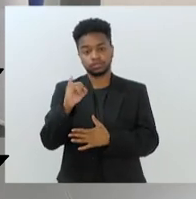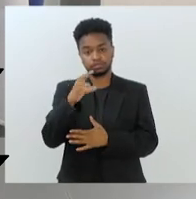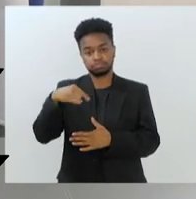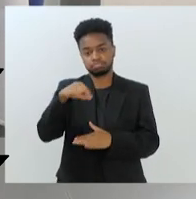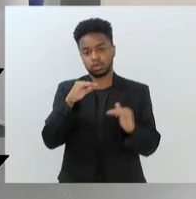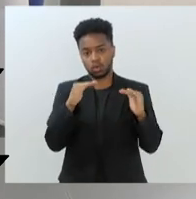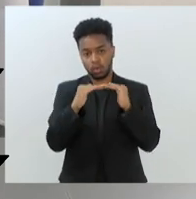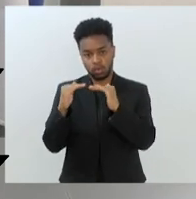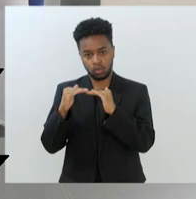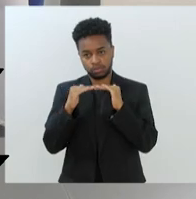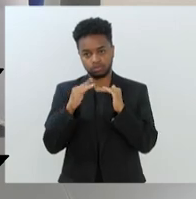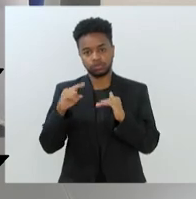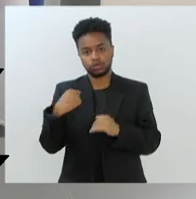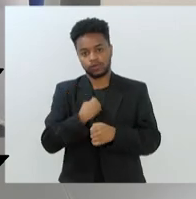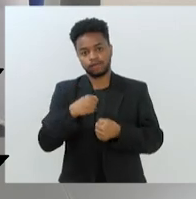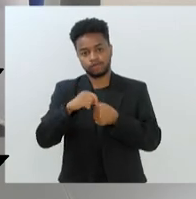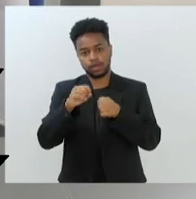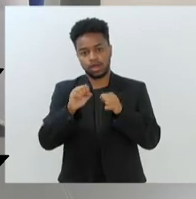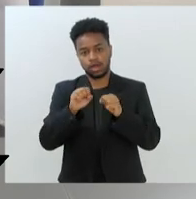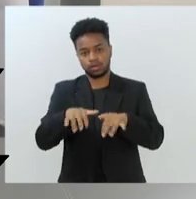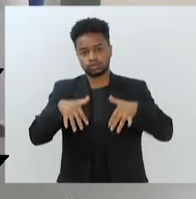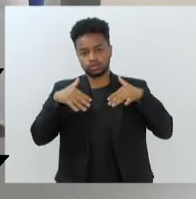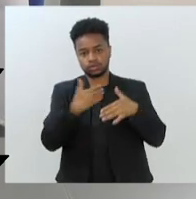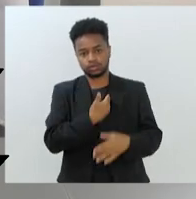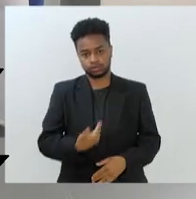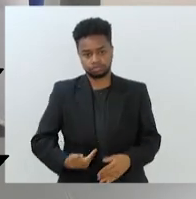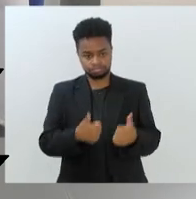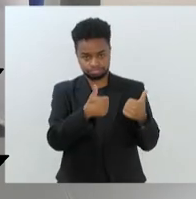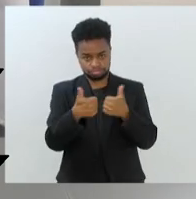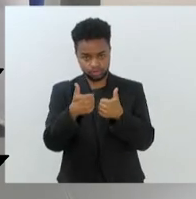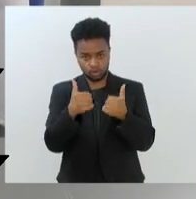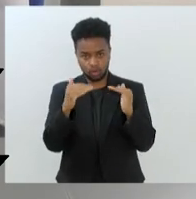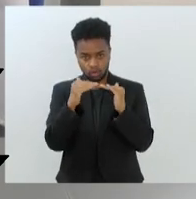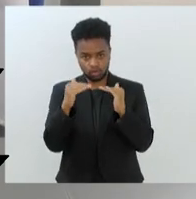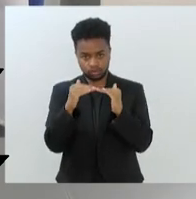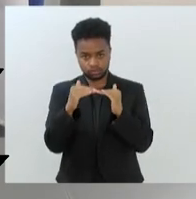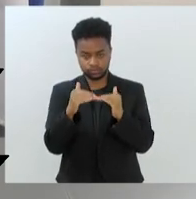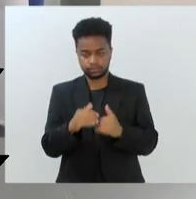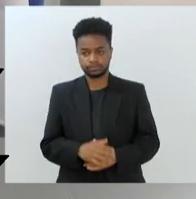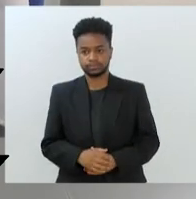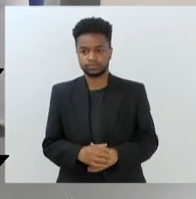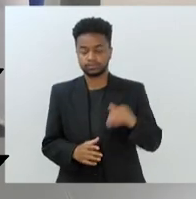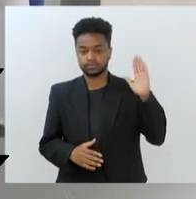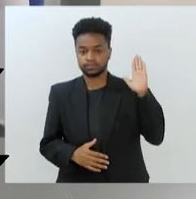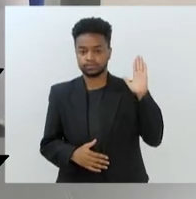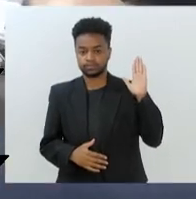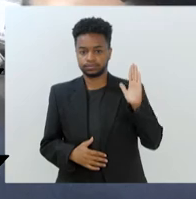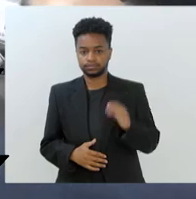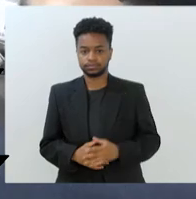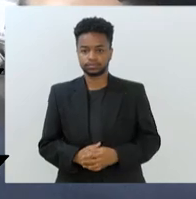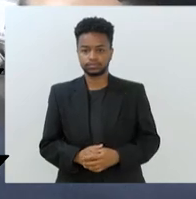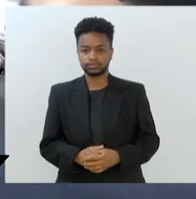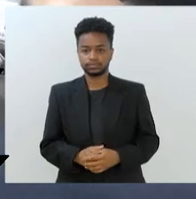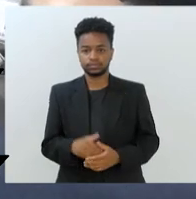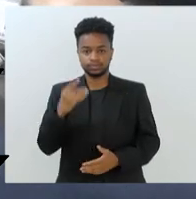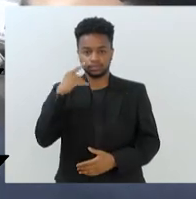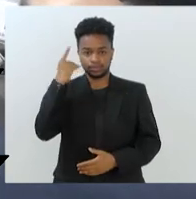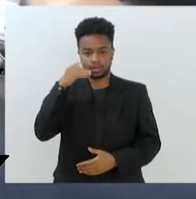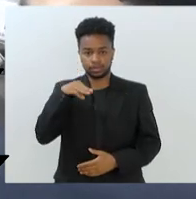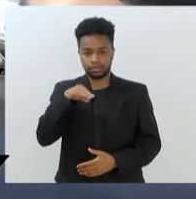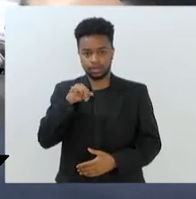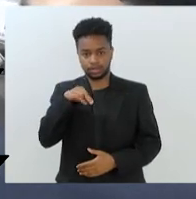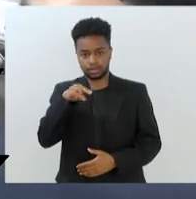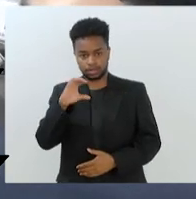consentirem, a gente realiza a audiência pública. Todos de acordo? De acordo. Presidente. Presidente. Deputado Mink, deputado Luiz